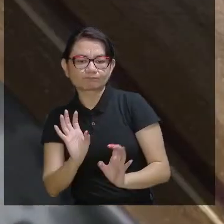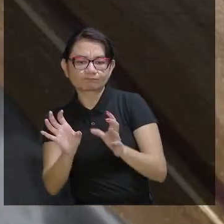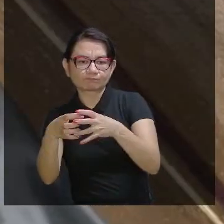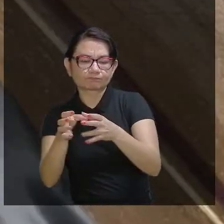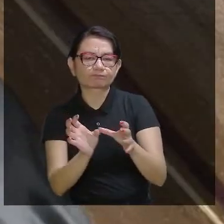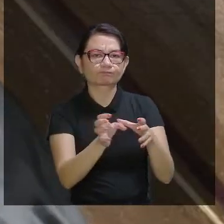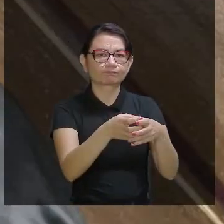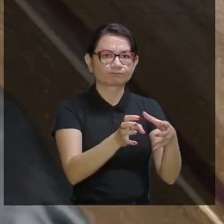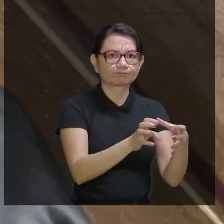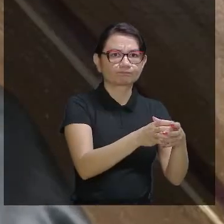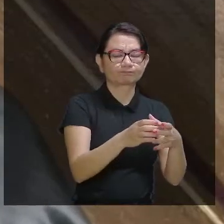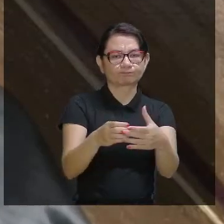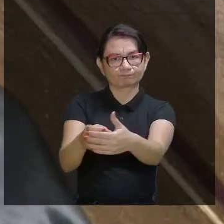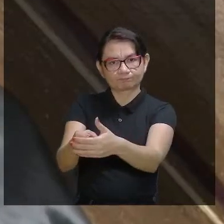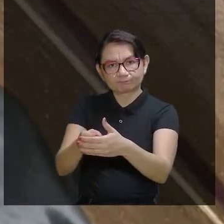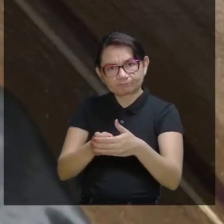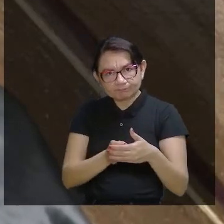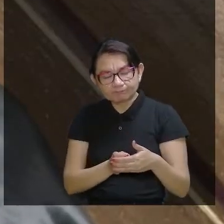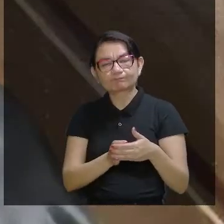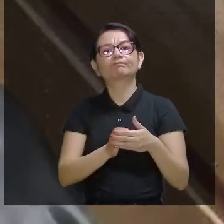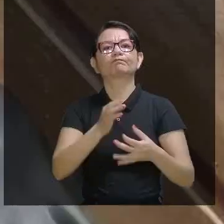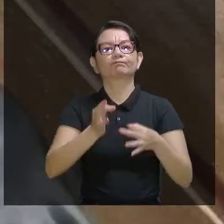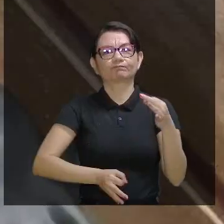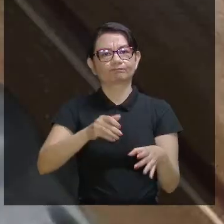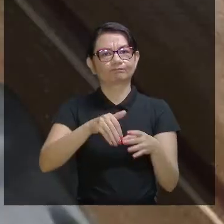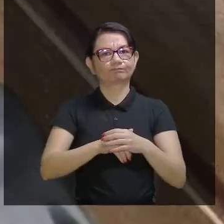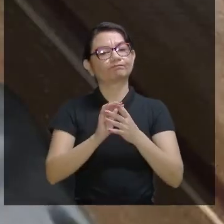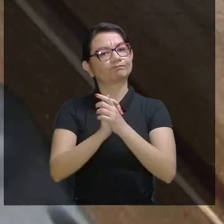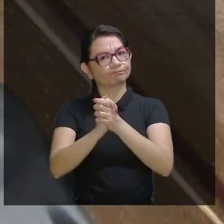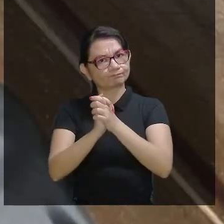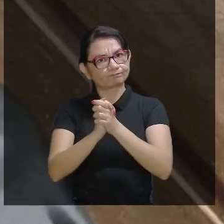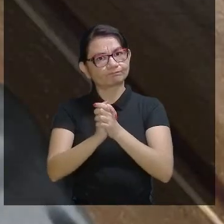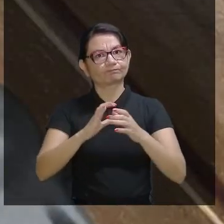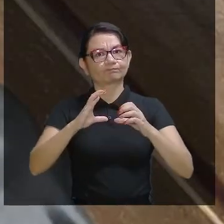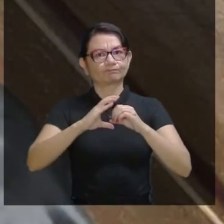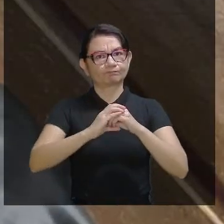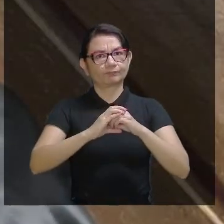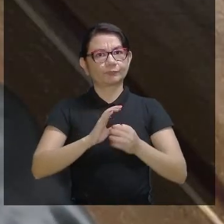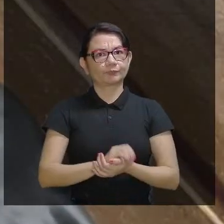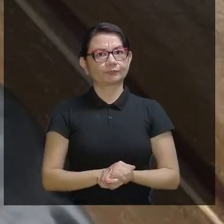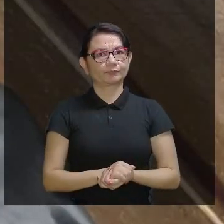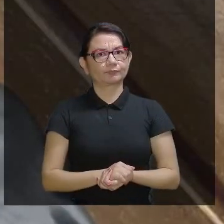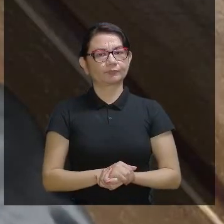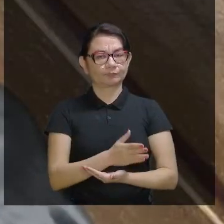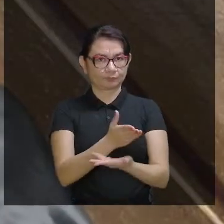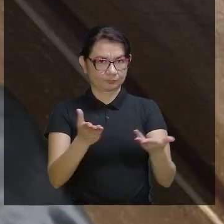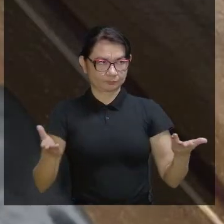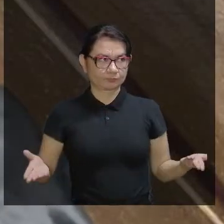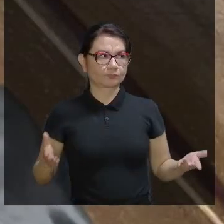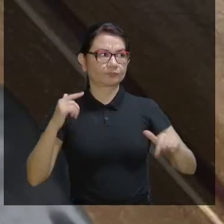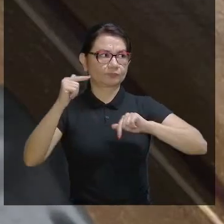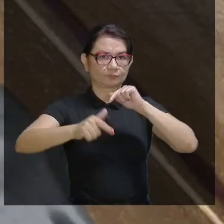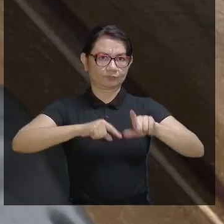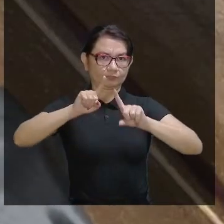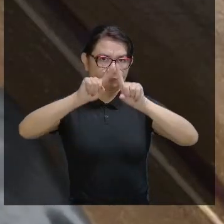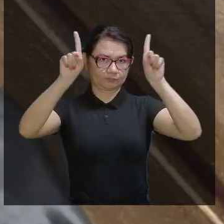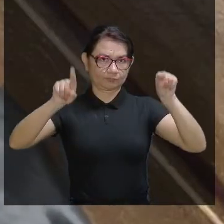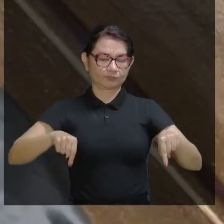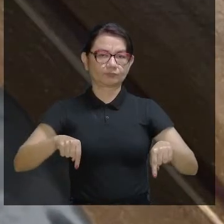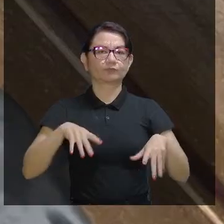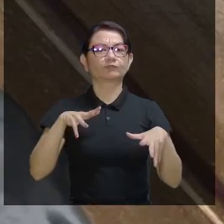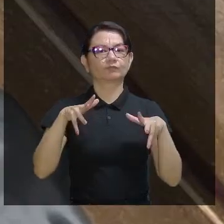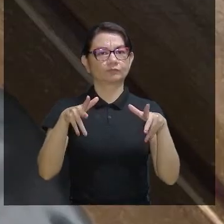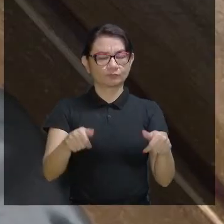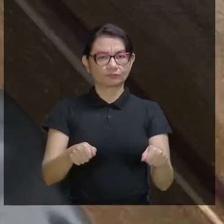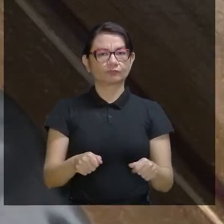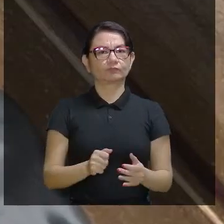de trazermos esse público para o processo eleitoral. Então, parabéns ao Tribunal Regional Eleitoral, seus membros, seus servidores, a todos que